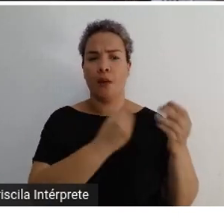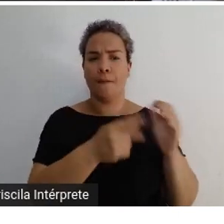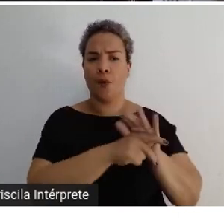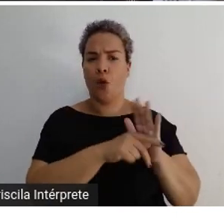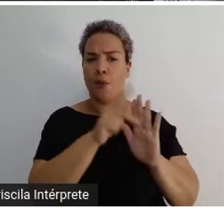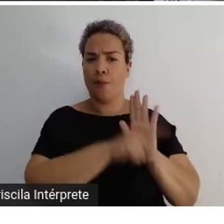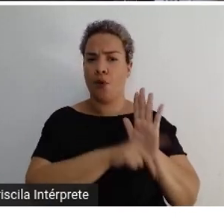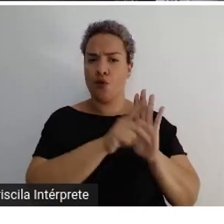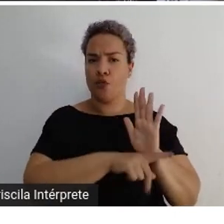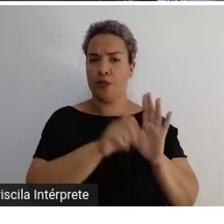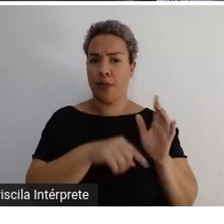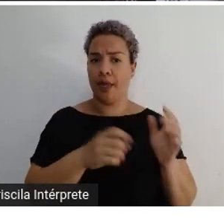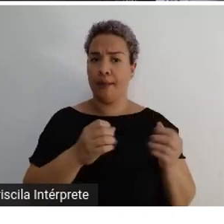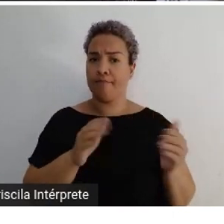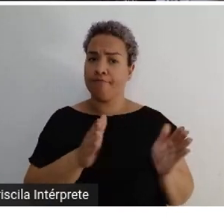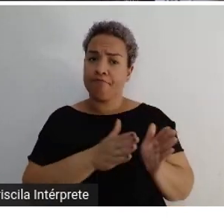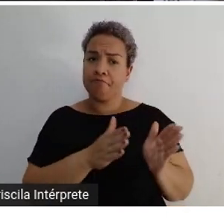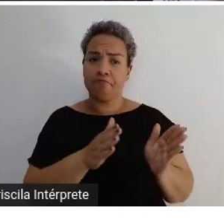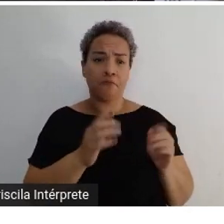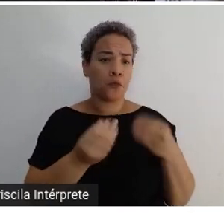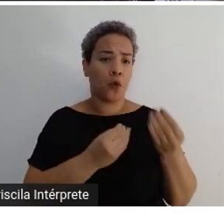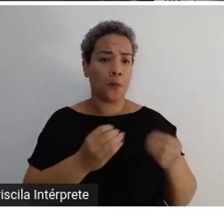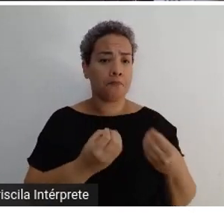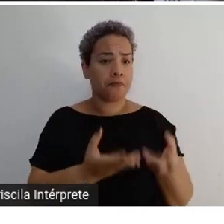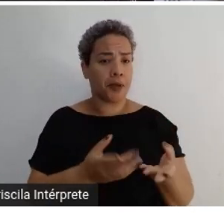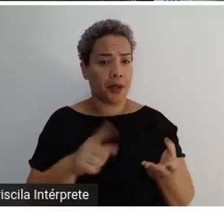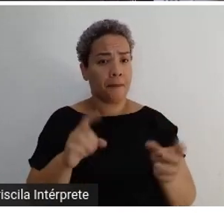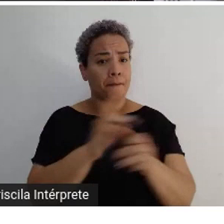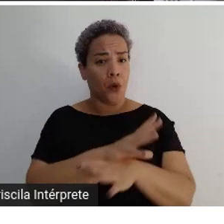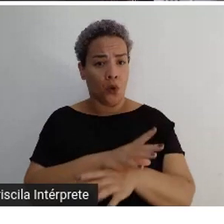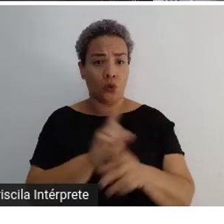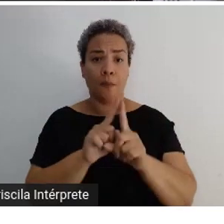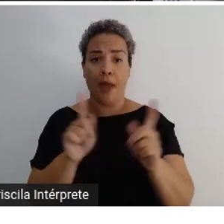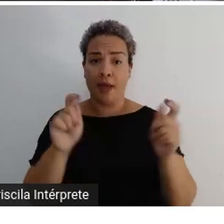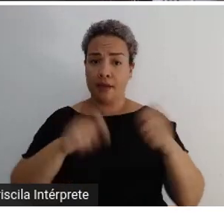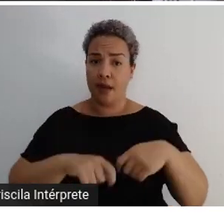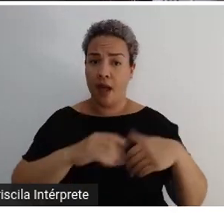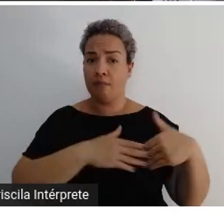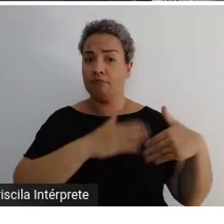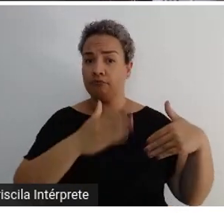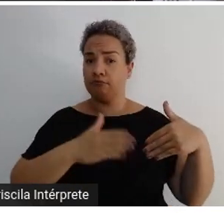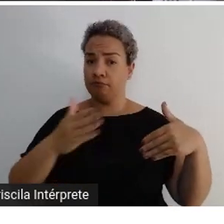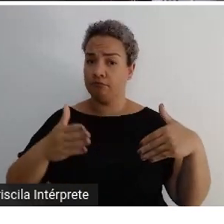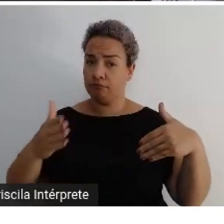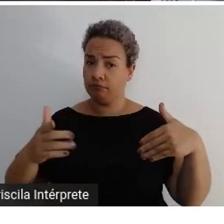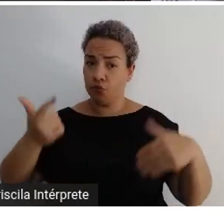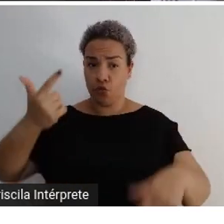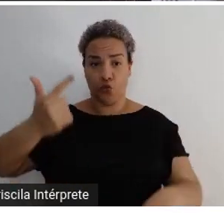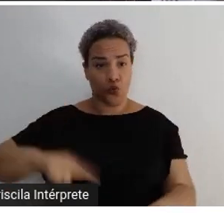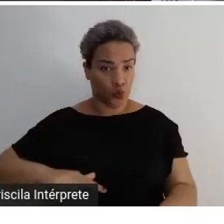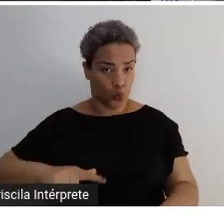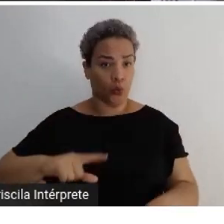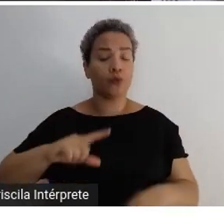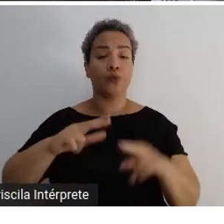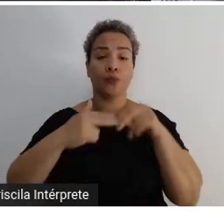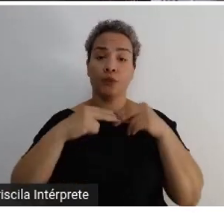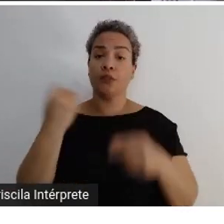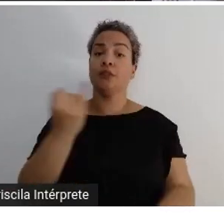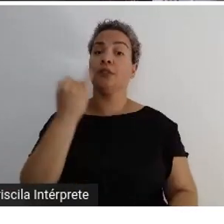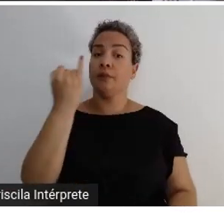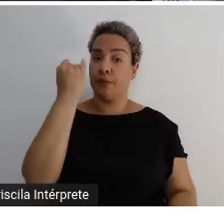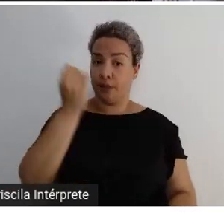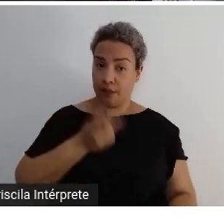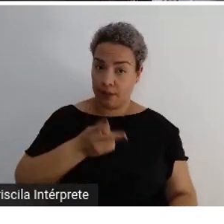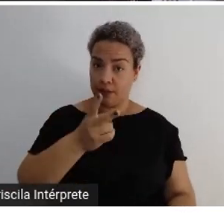menores, então não há necessidade de ser efetivamente um projeto, mas ela vai passar por todos esses ciclos novamente, tá? Então é importante reforçar